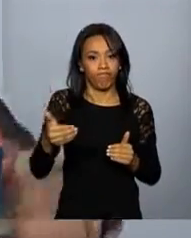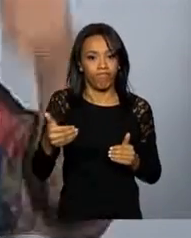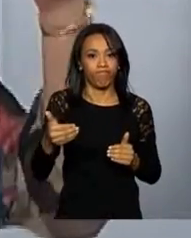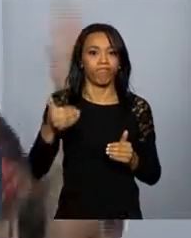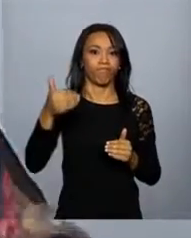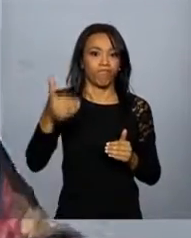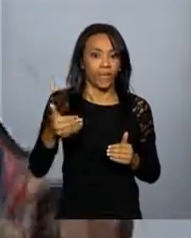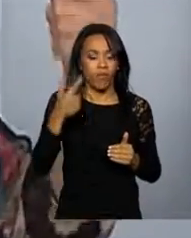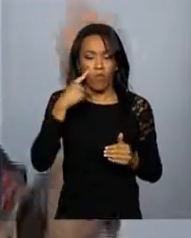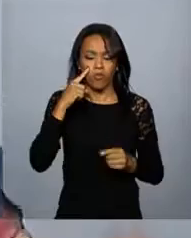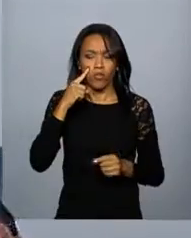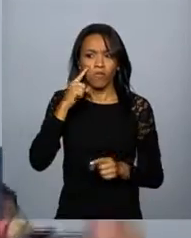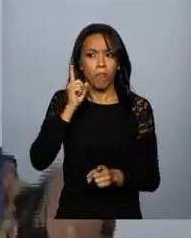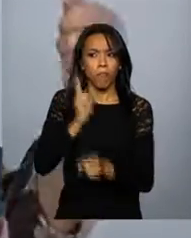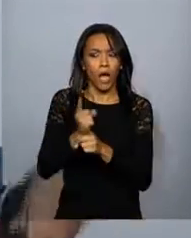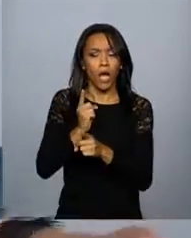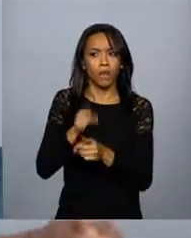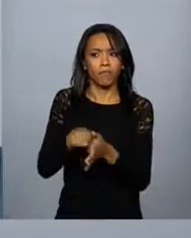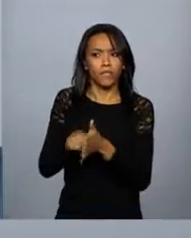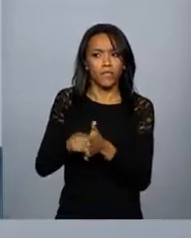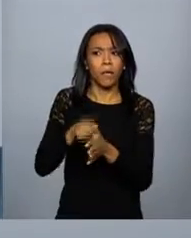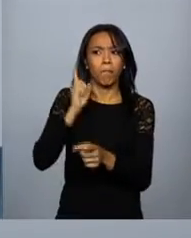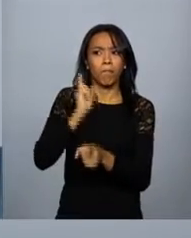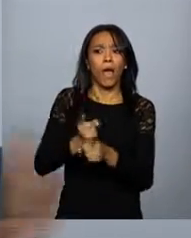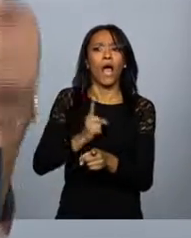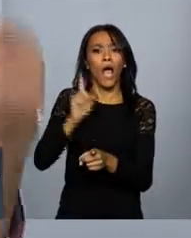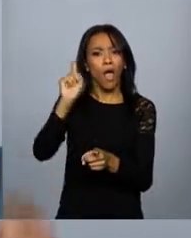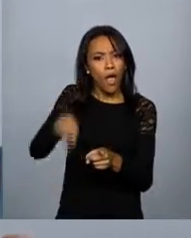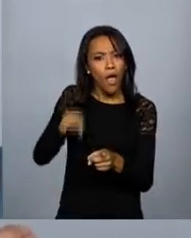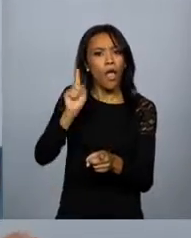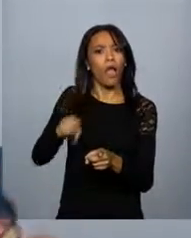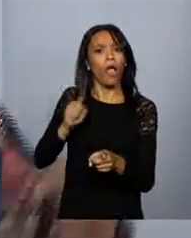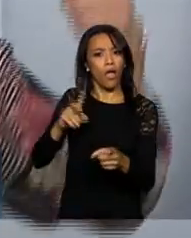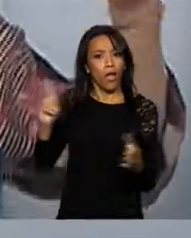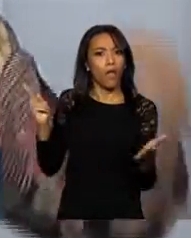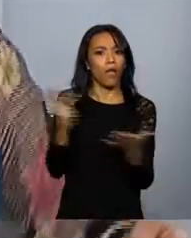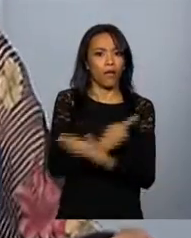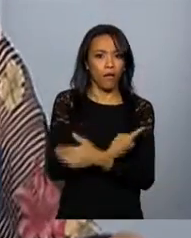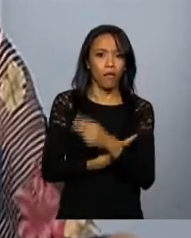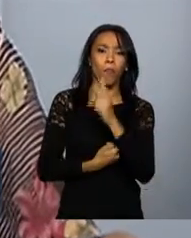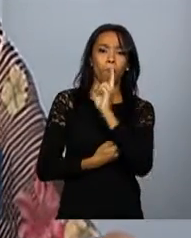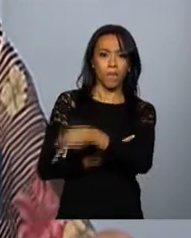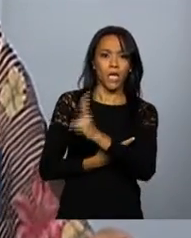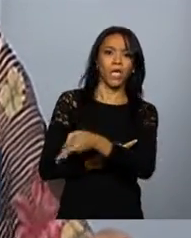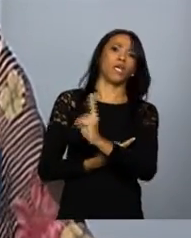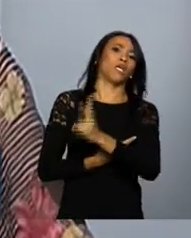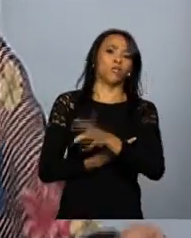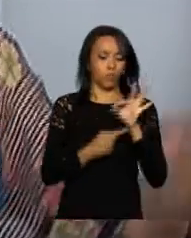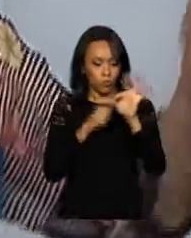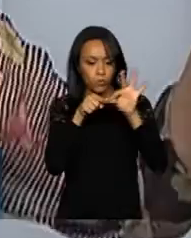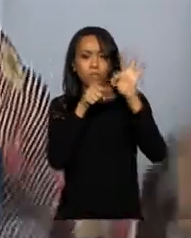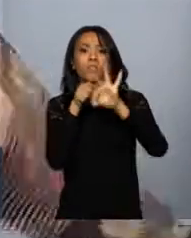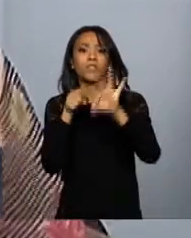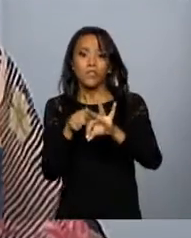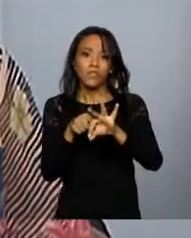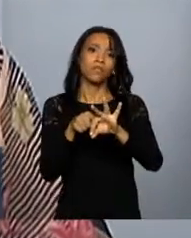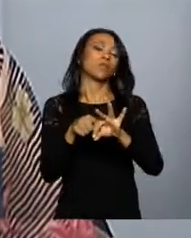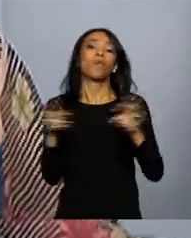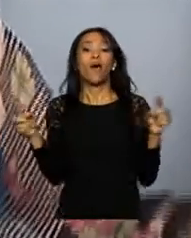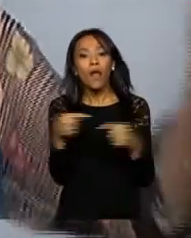confirmando esta suposição, que havia uma ligação entre